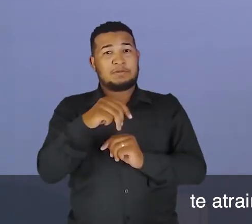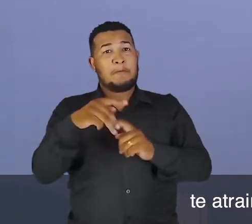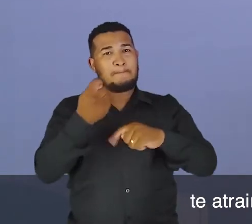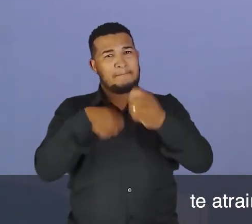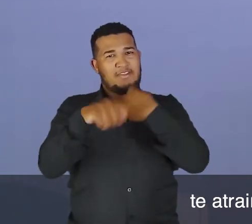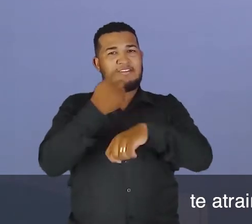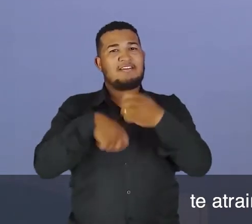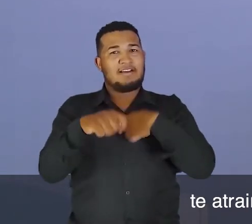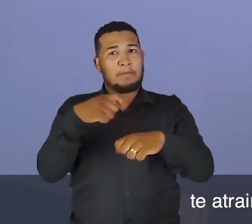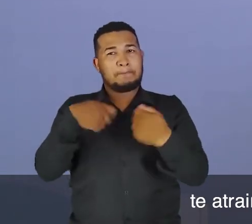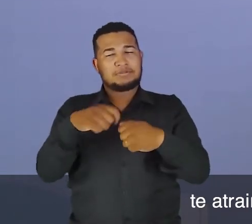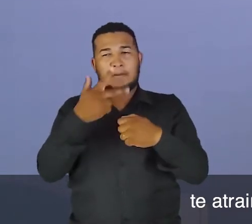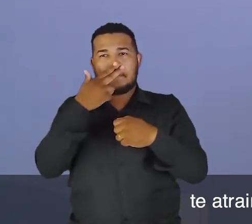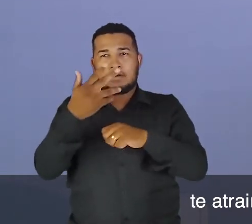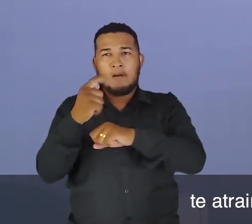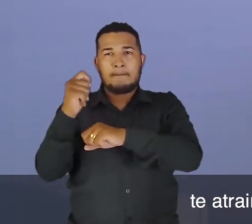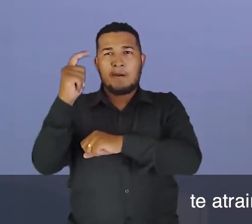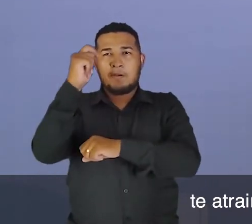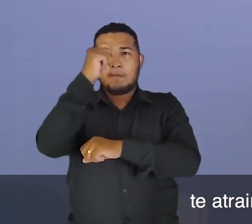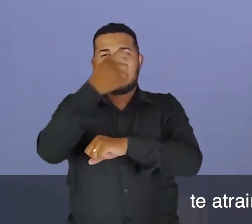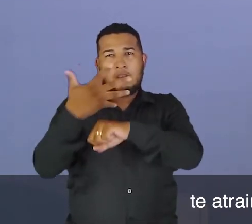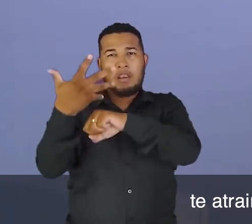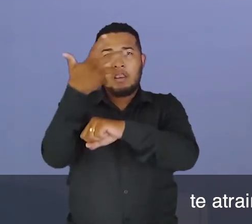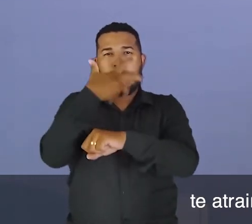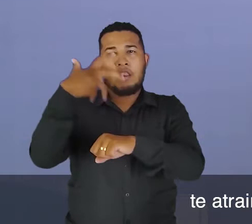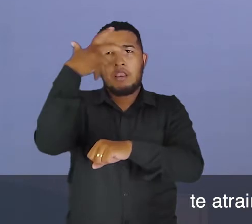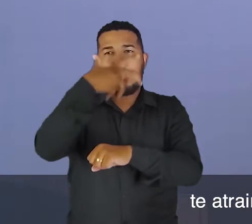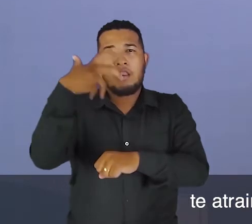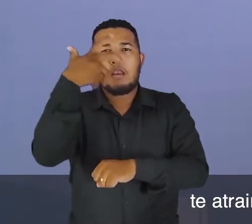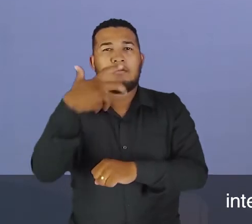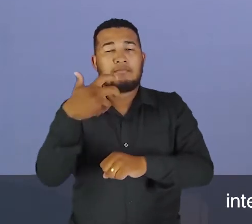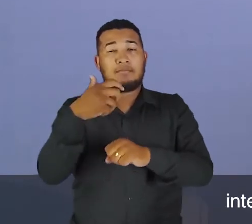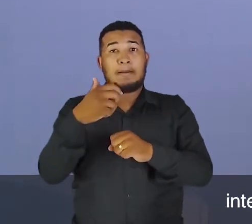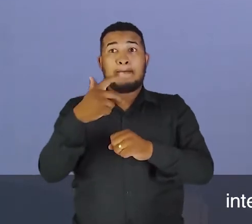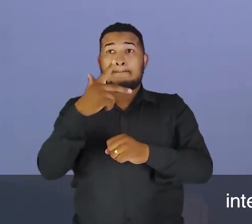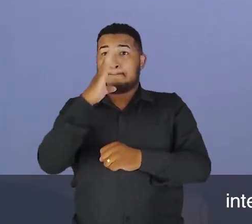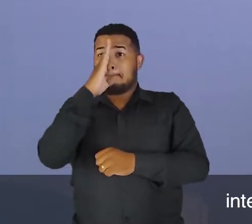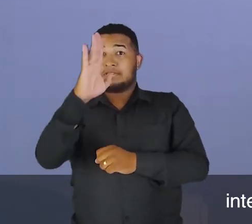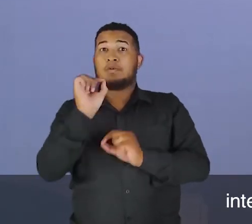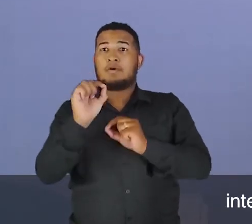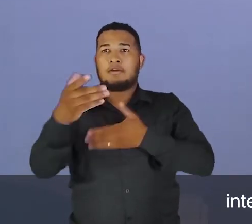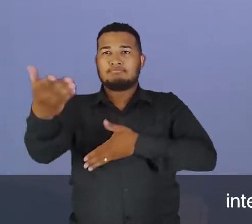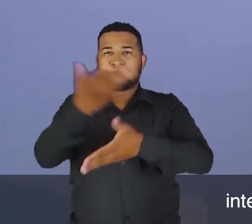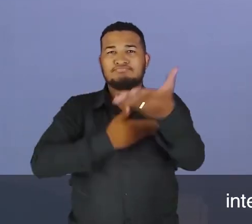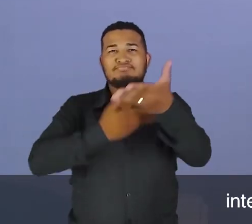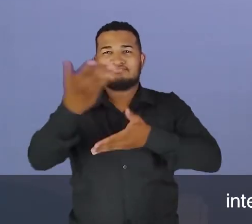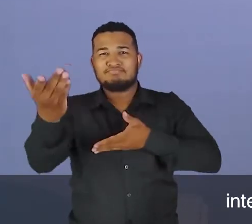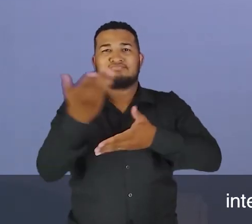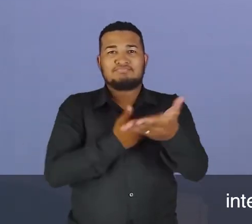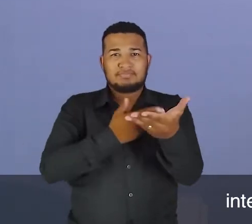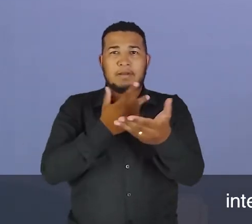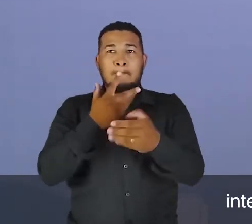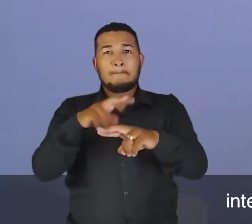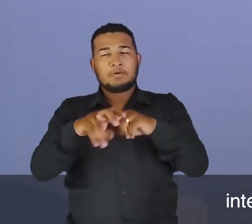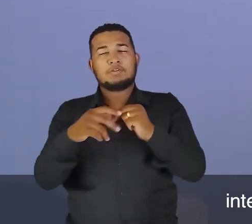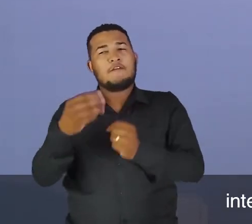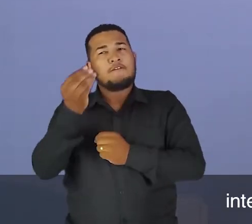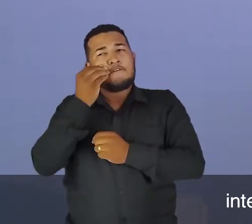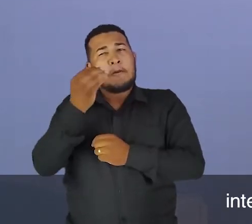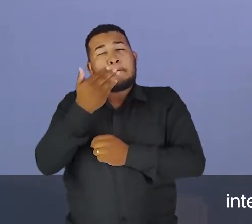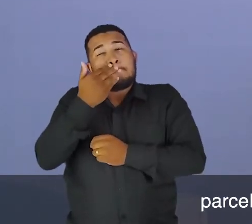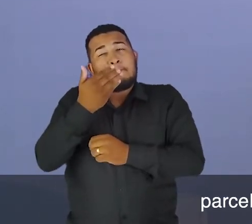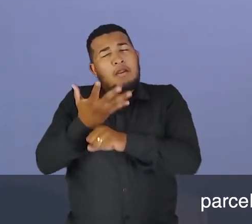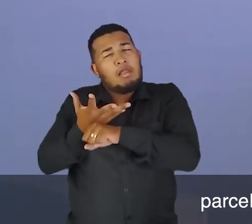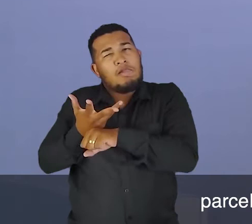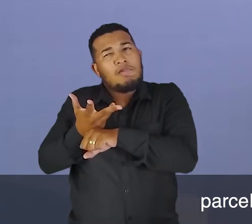te atrair e ele faz isso de diversas formas, principalmente de maneira imperativa, de forma a fazer apelações para que você